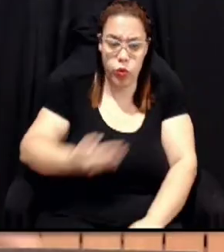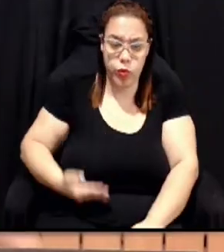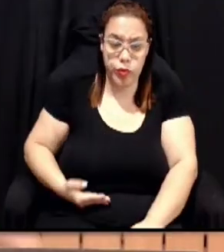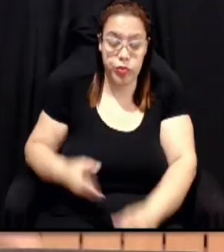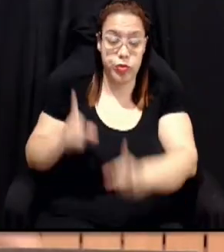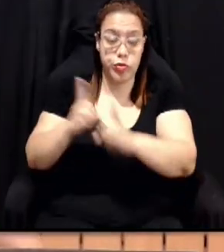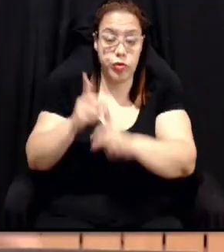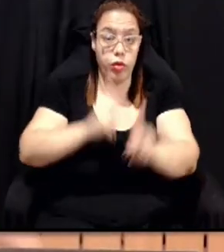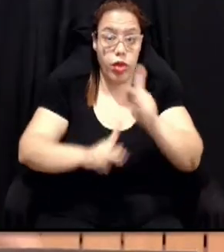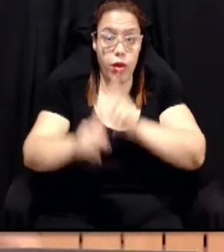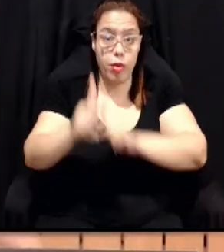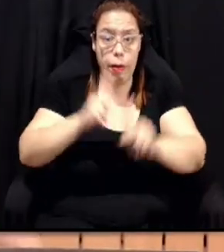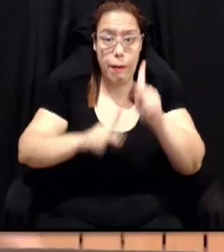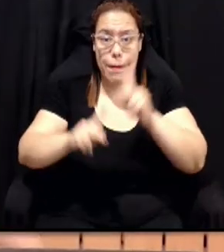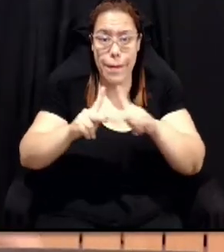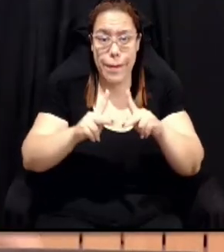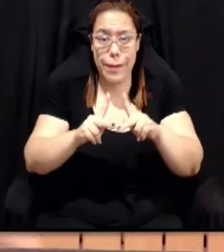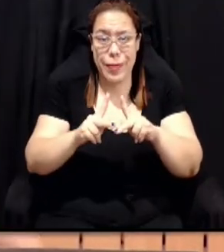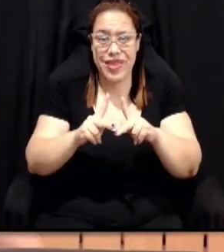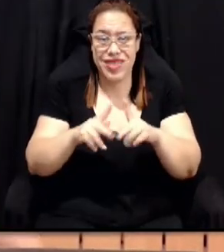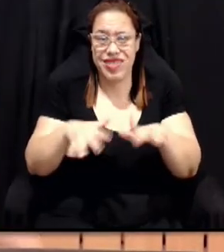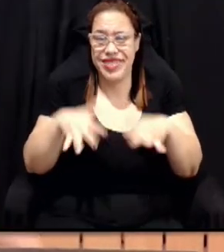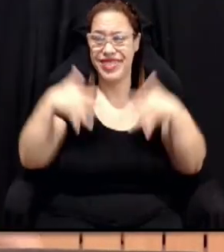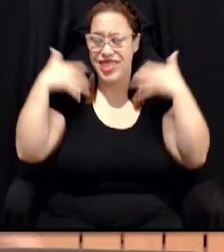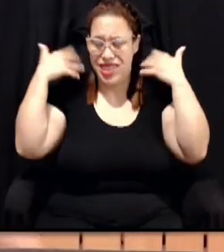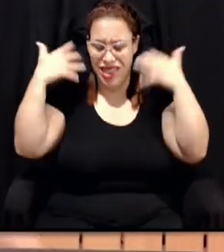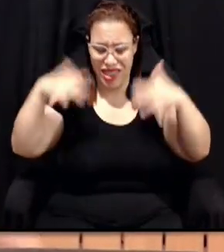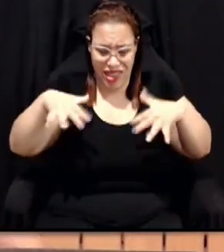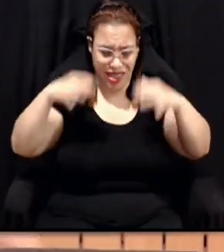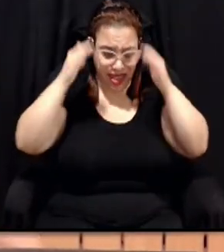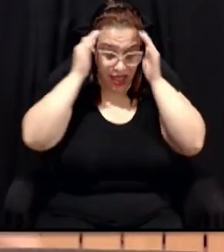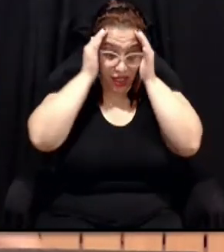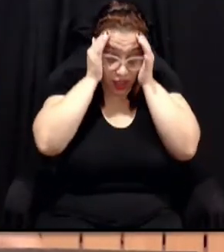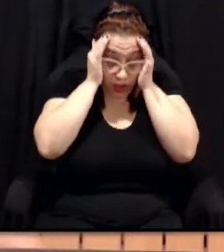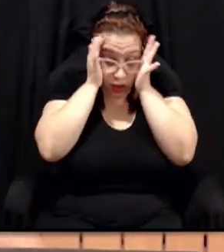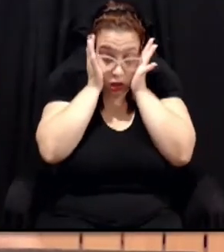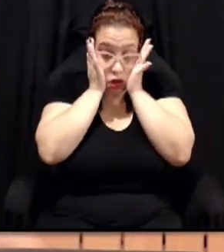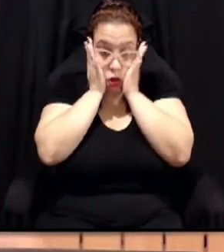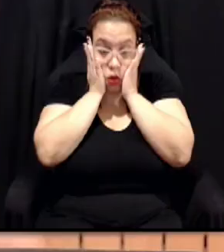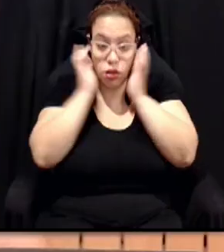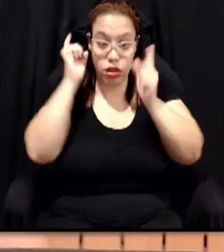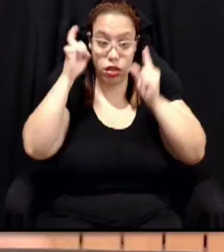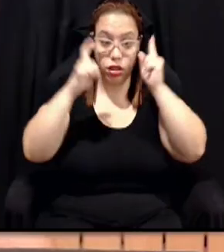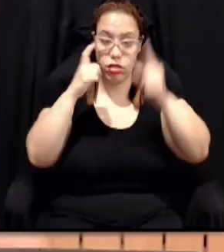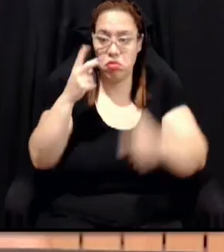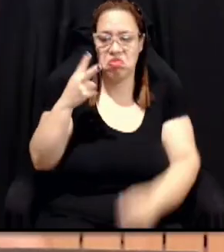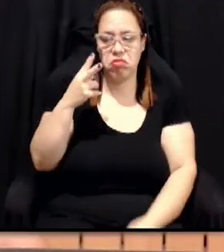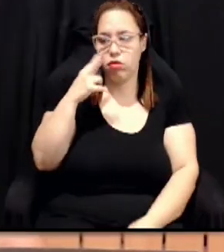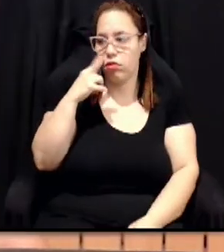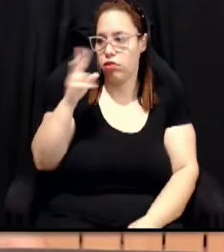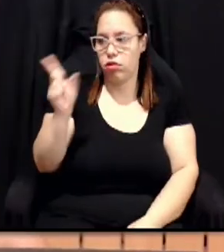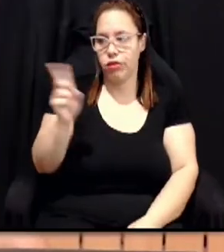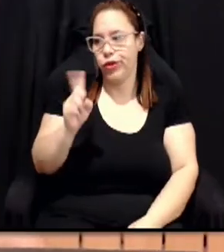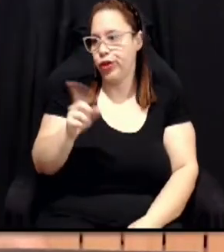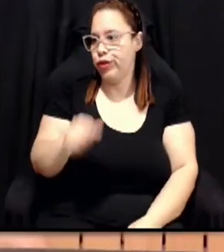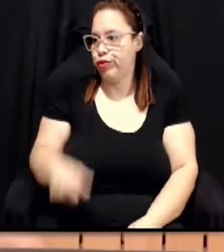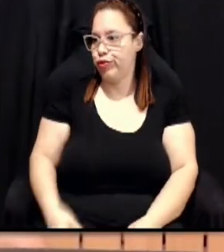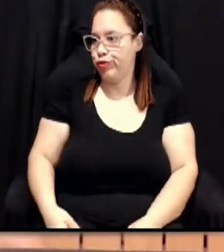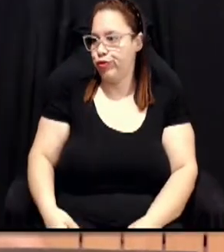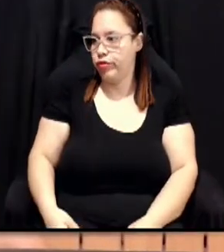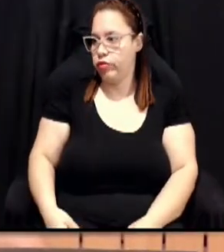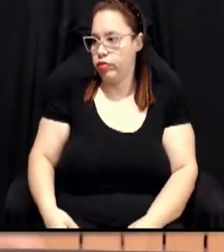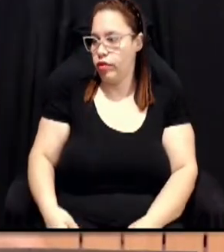numa situação de desespero. E não foi isso que a gente viu. Servidores da saúde,